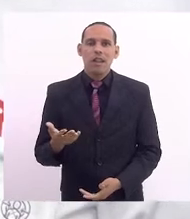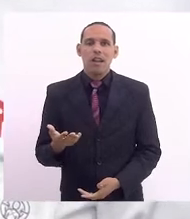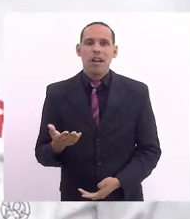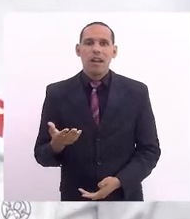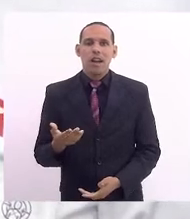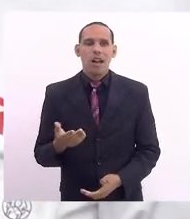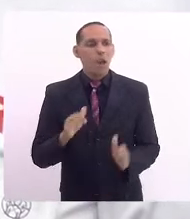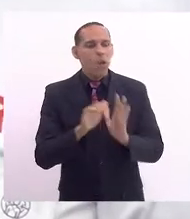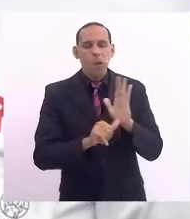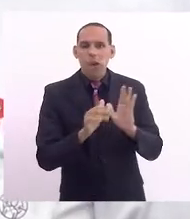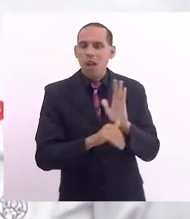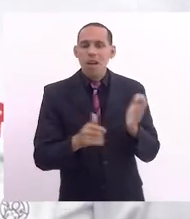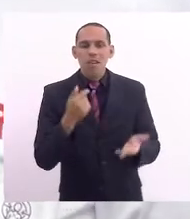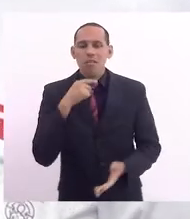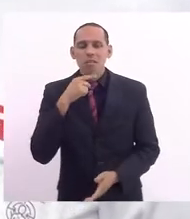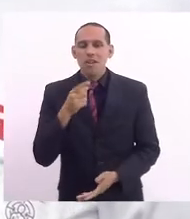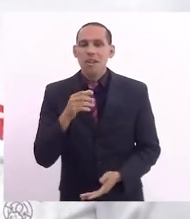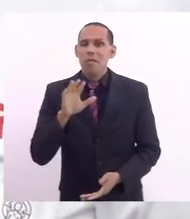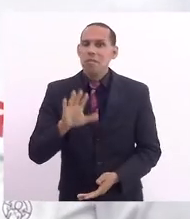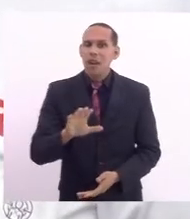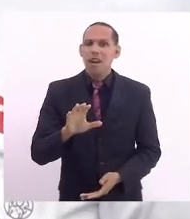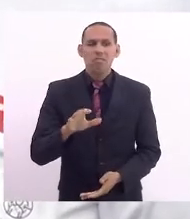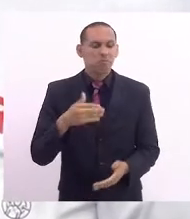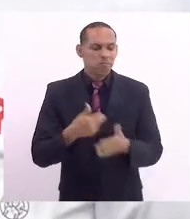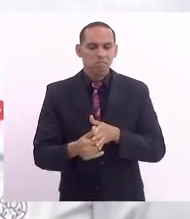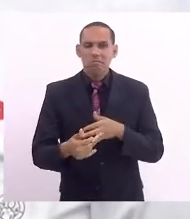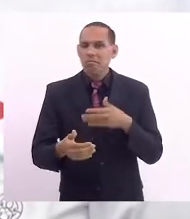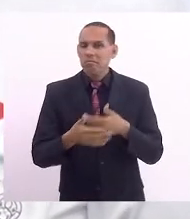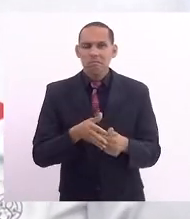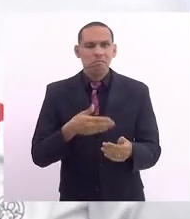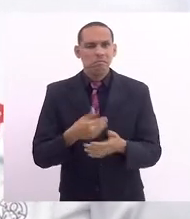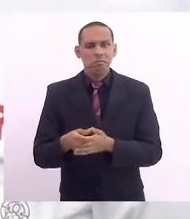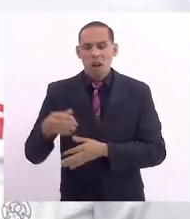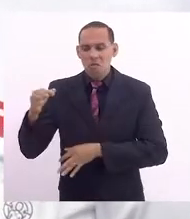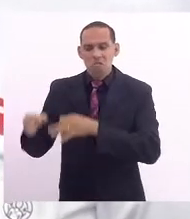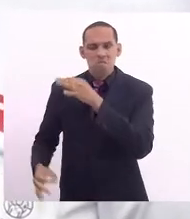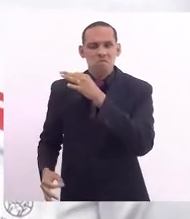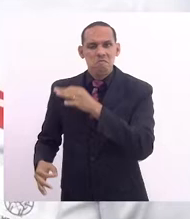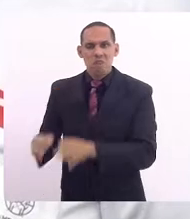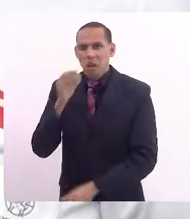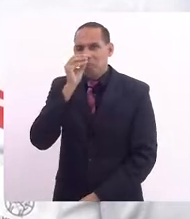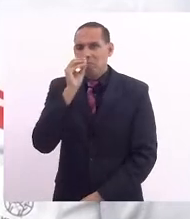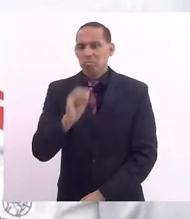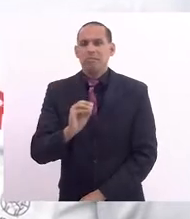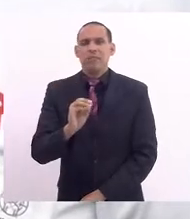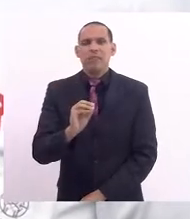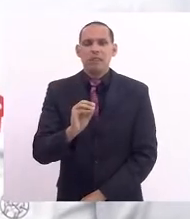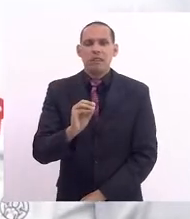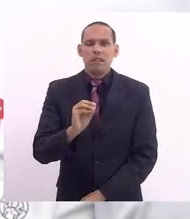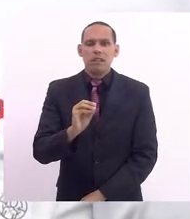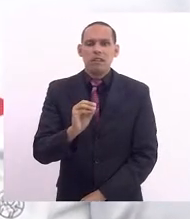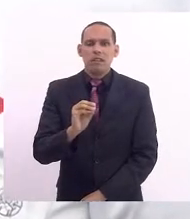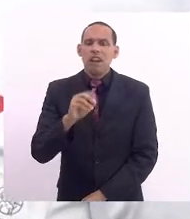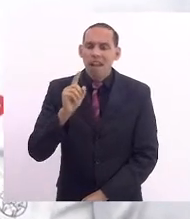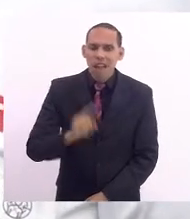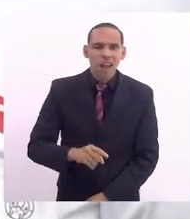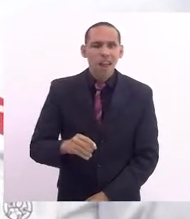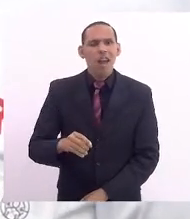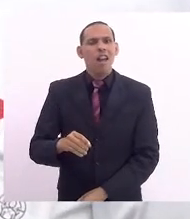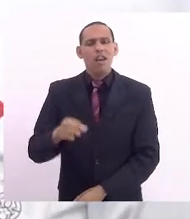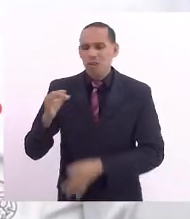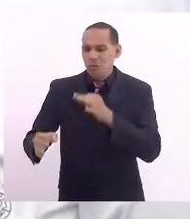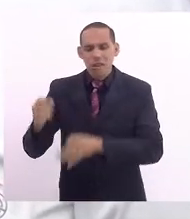cometer o roubo. E mesmo assim é irrelevante para a justiça. A justiça está cometendo uma